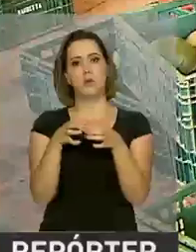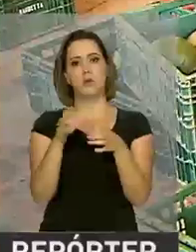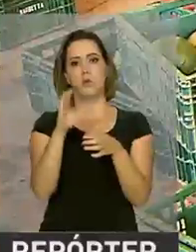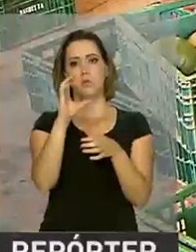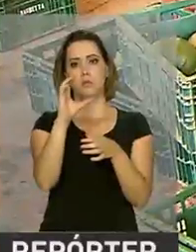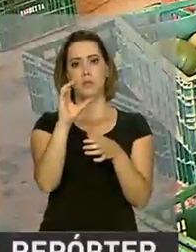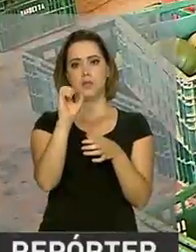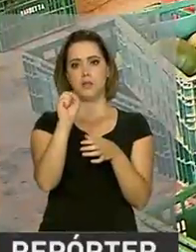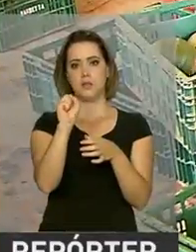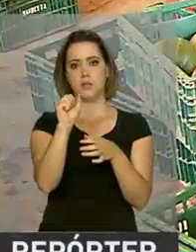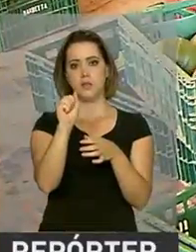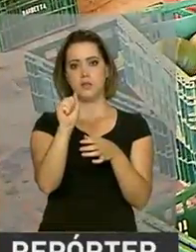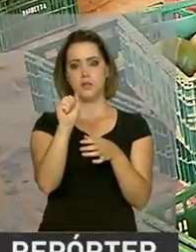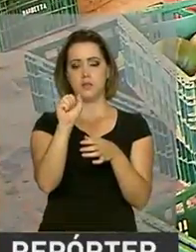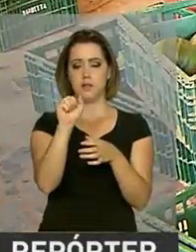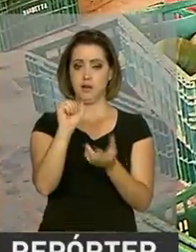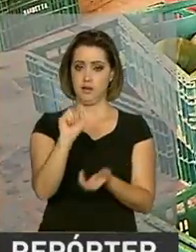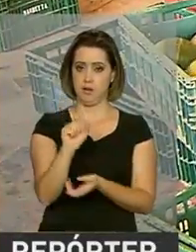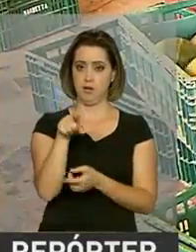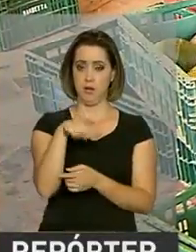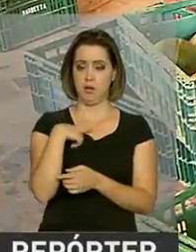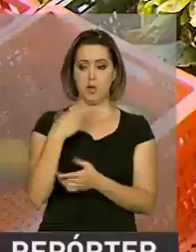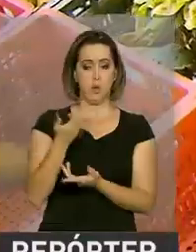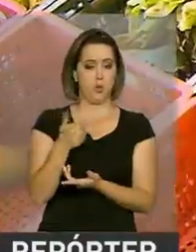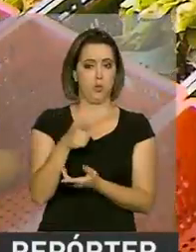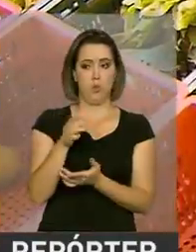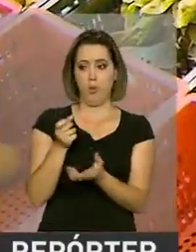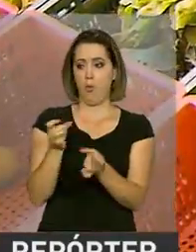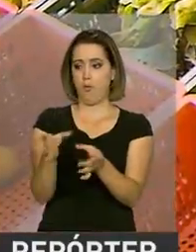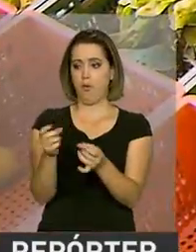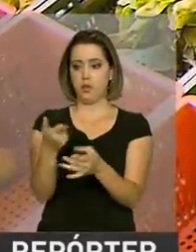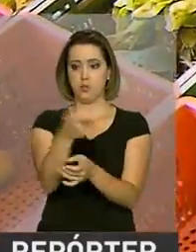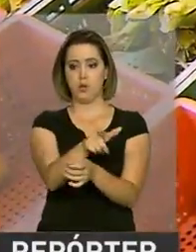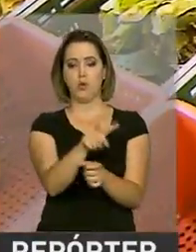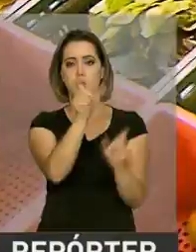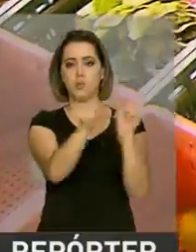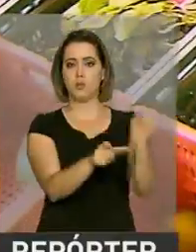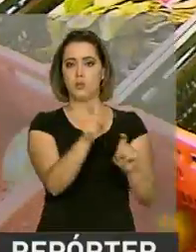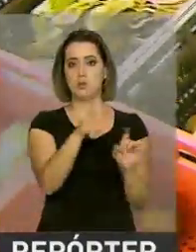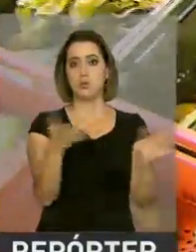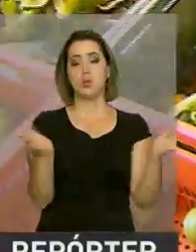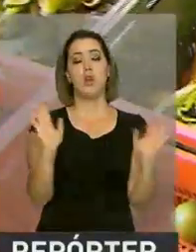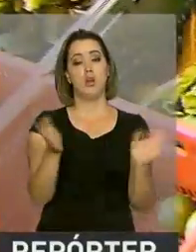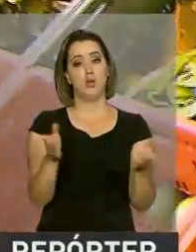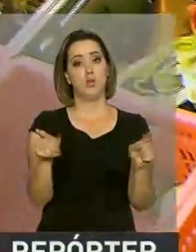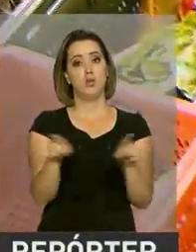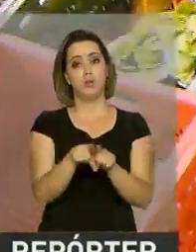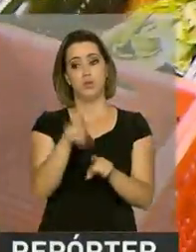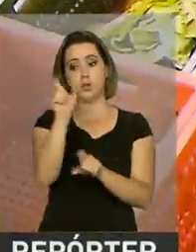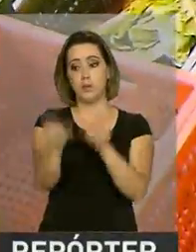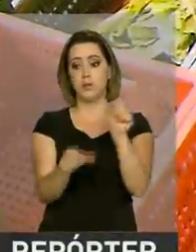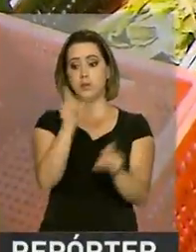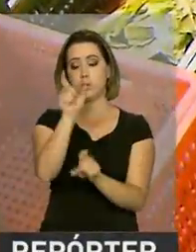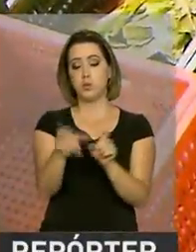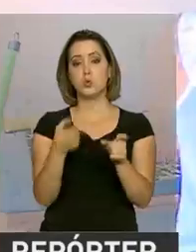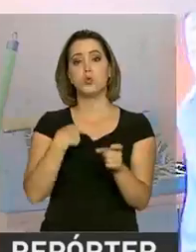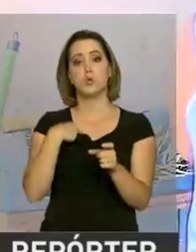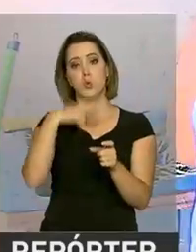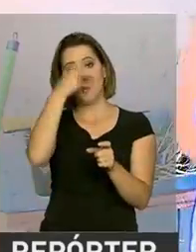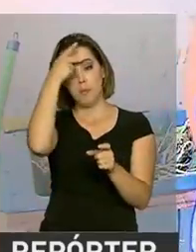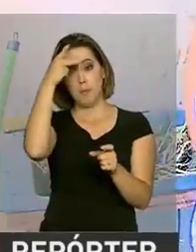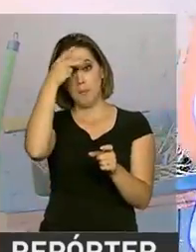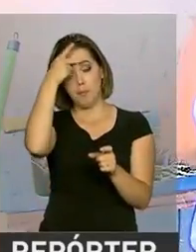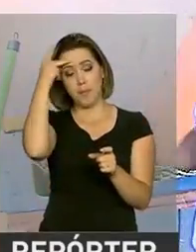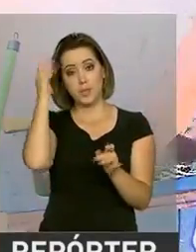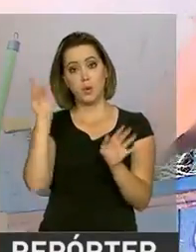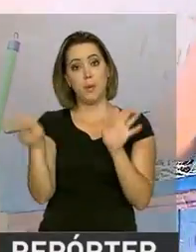região ele deixou de vender para intermediários e passou a contar com a participação de consumidores para organização e